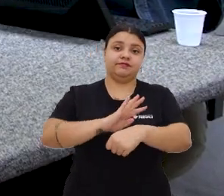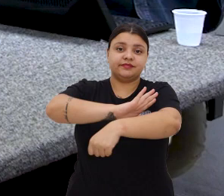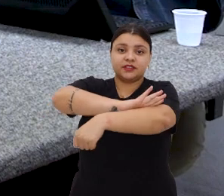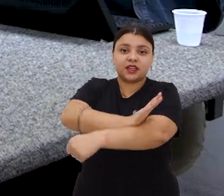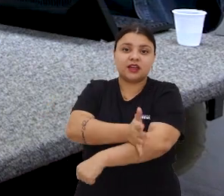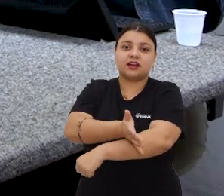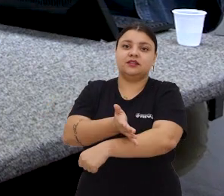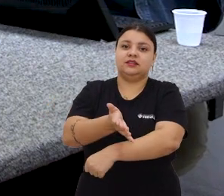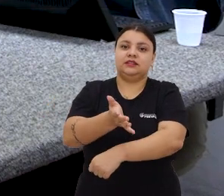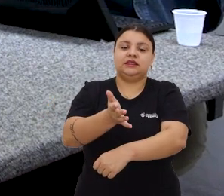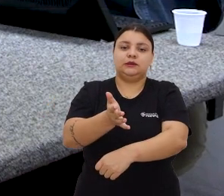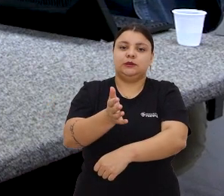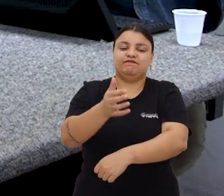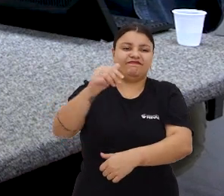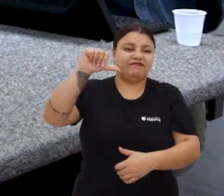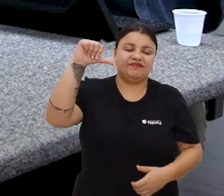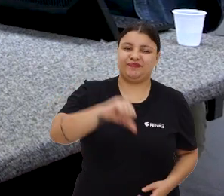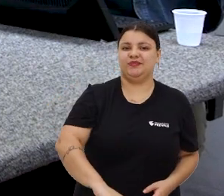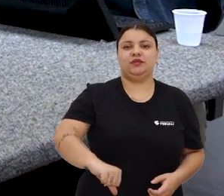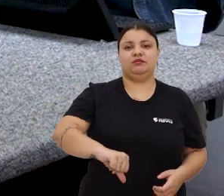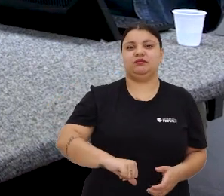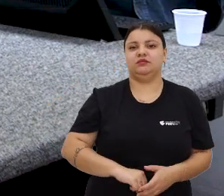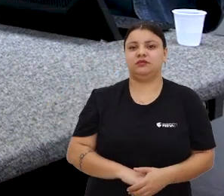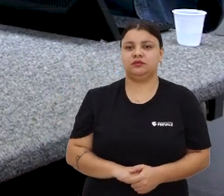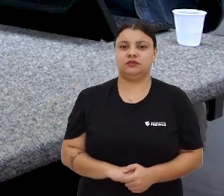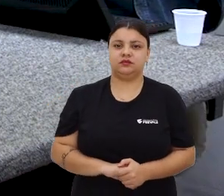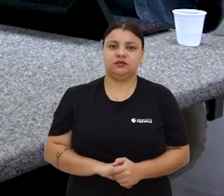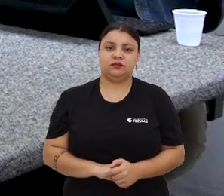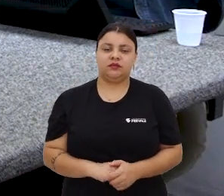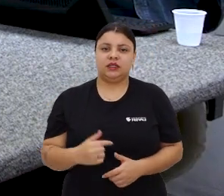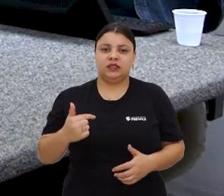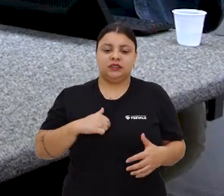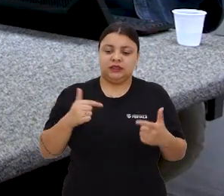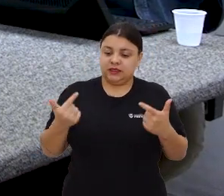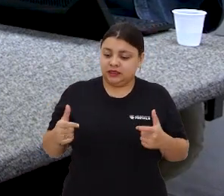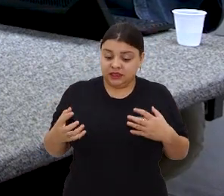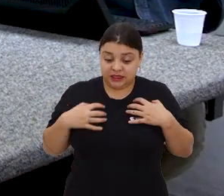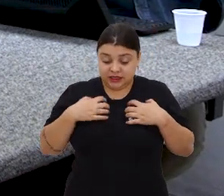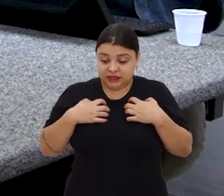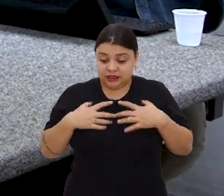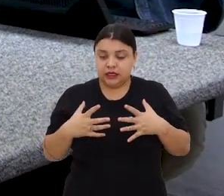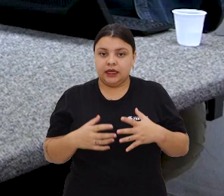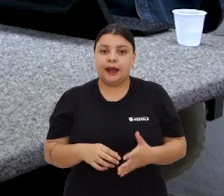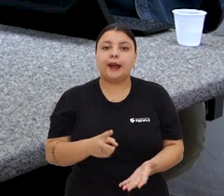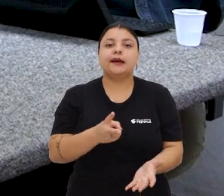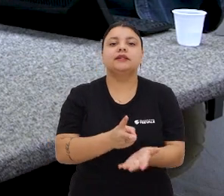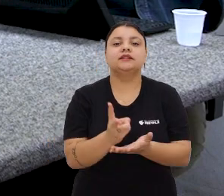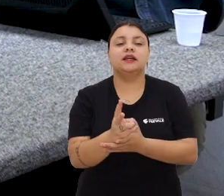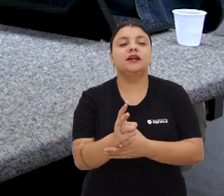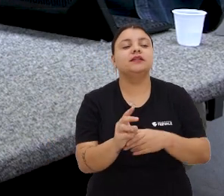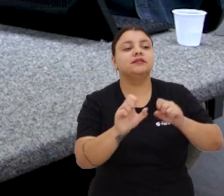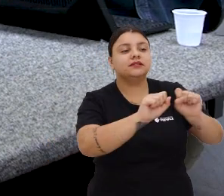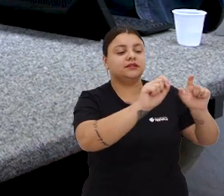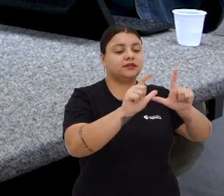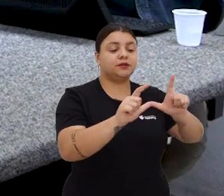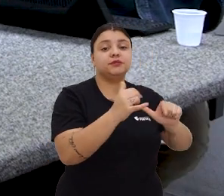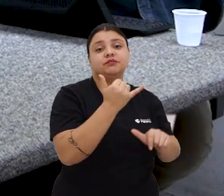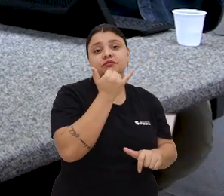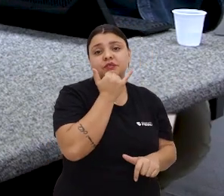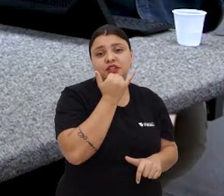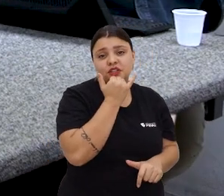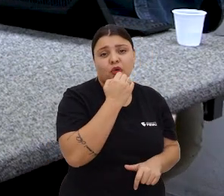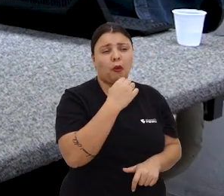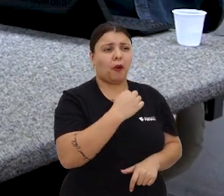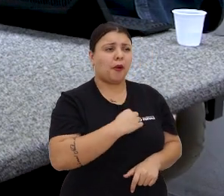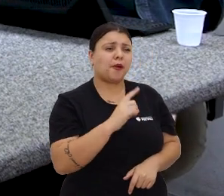oculto. Esse é o pior. Porque esse é eu fico sem E é sempre defesa. uma retratação assim, ai, desculpa, não foi o que eu